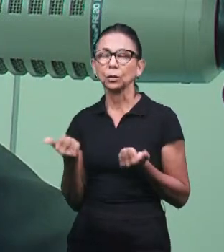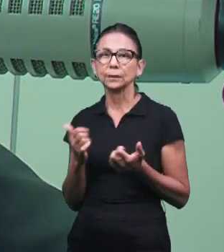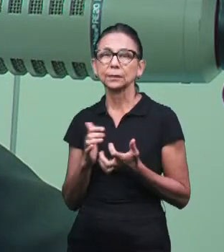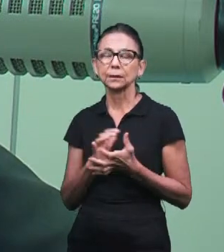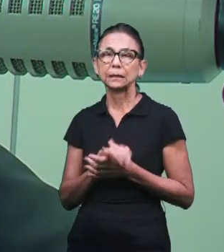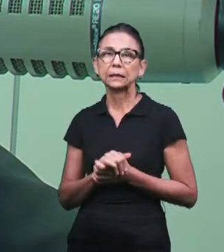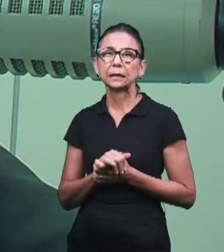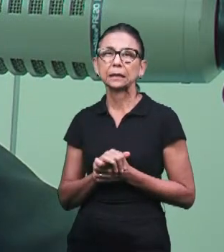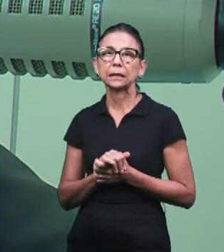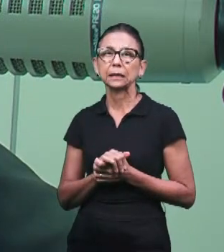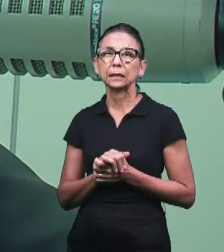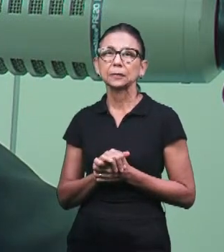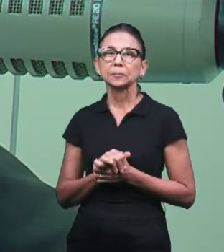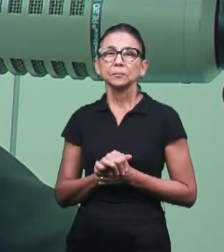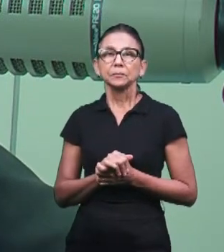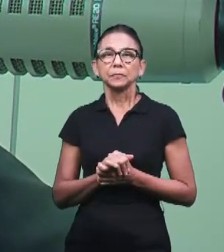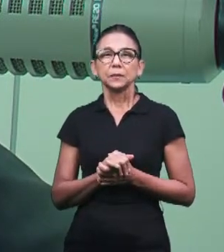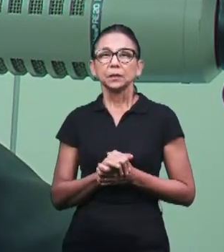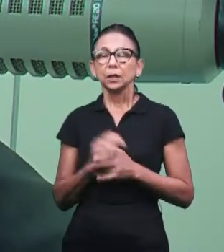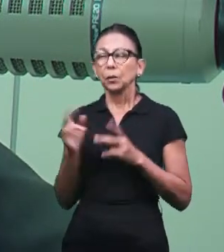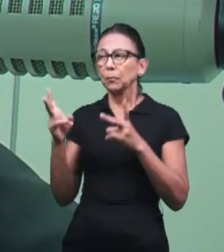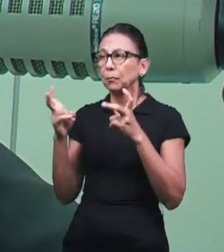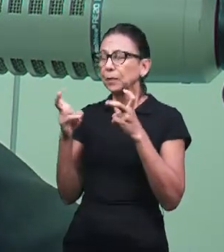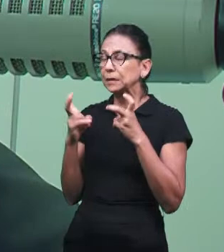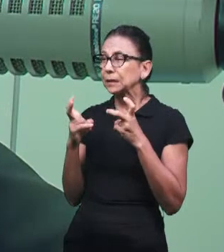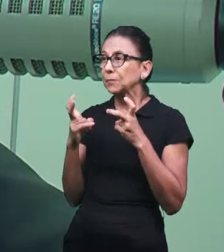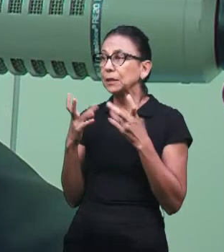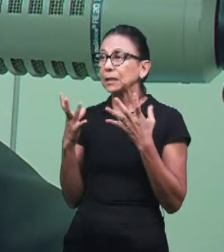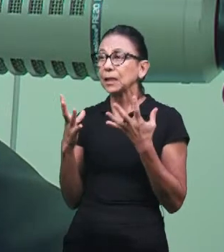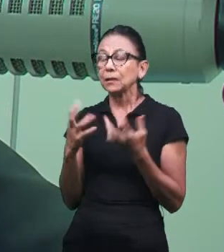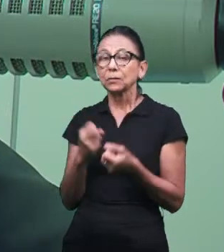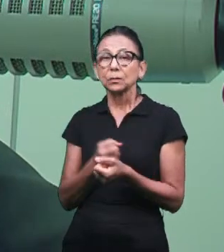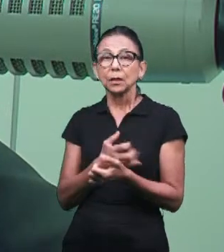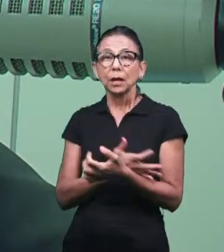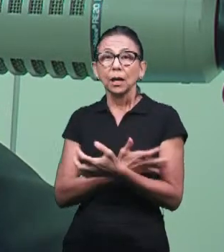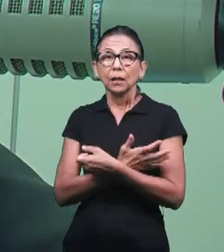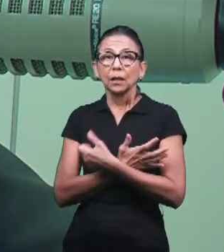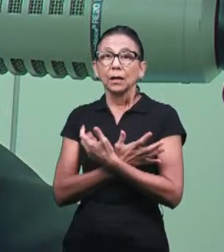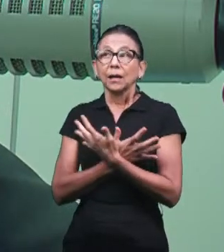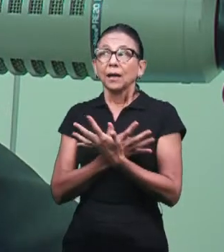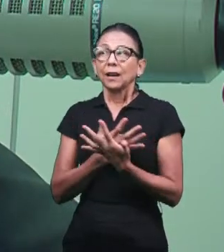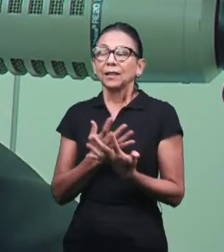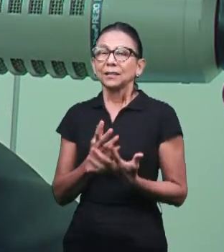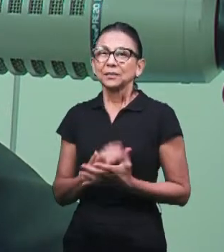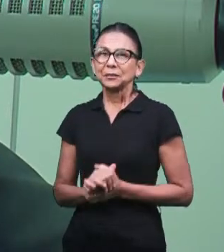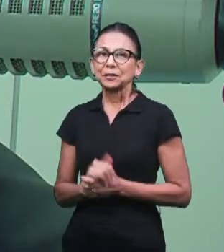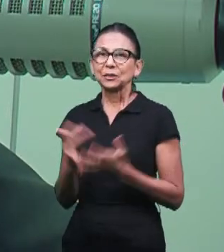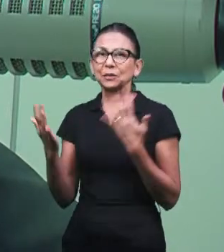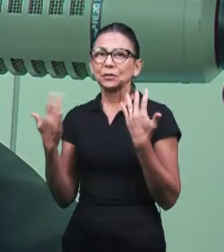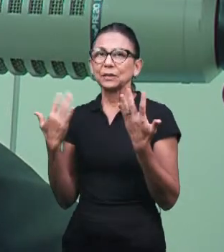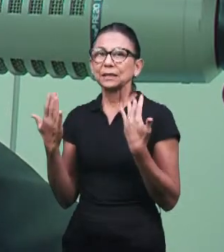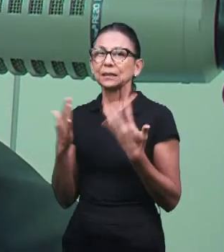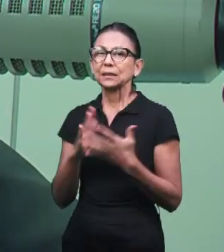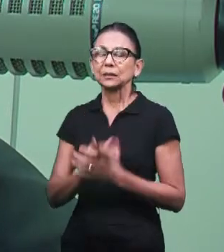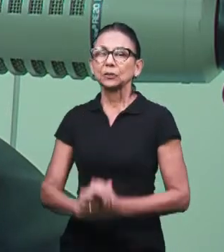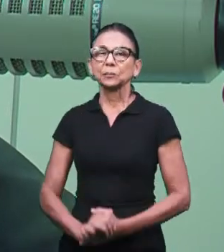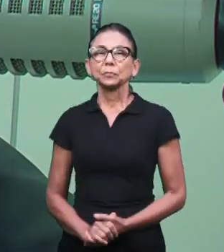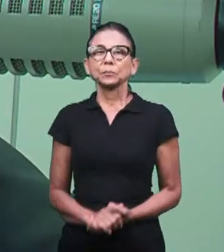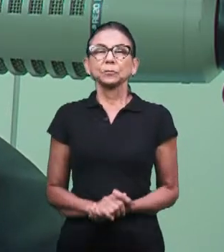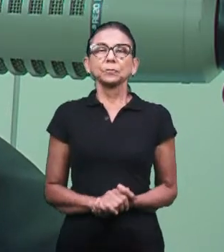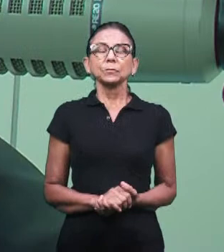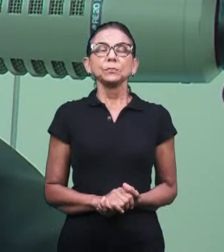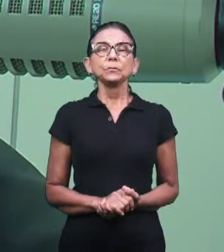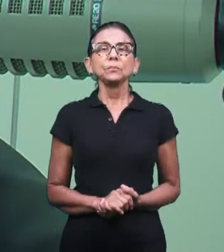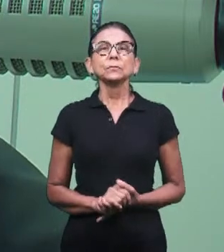gente conversava, e brilha os nossos olhos, né? Que foi, o pastor Júlio César foi responsável pela